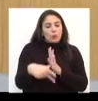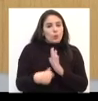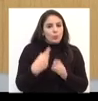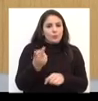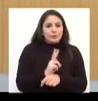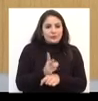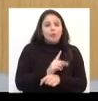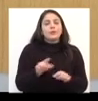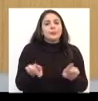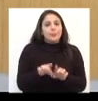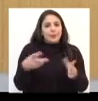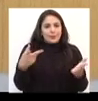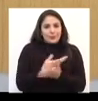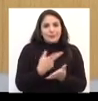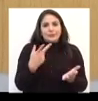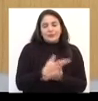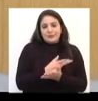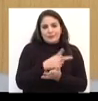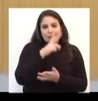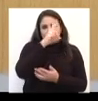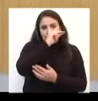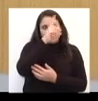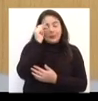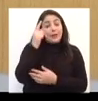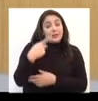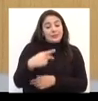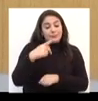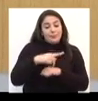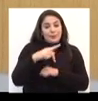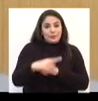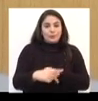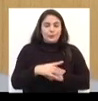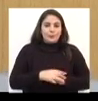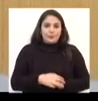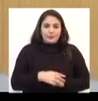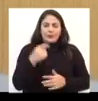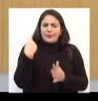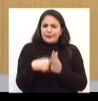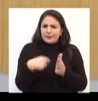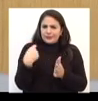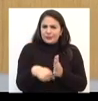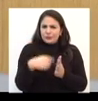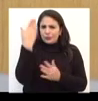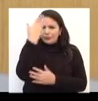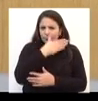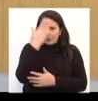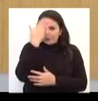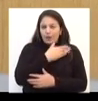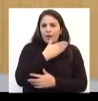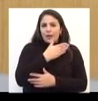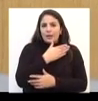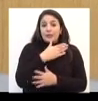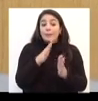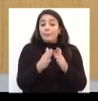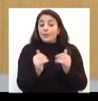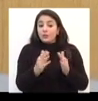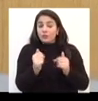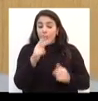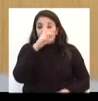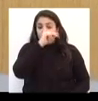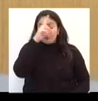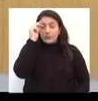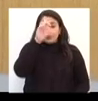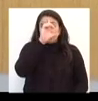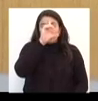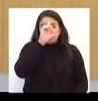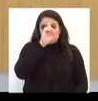pedaladas fiscais também ocorreram no Poder Executivo aqui de Passo Fundo. Na tentativa de comprovar isso, ele solicitou